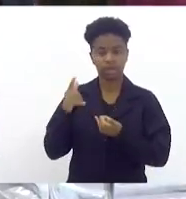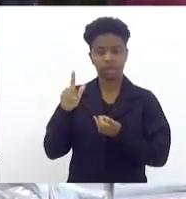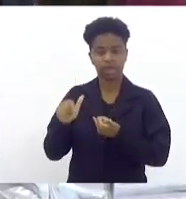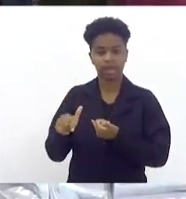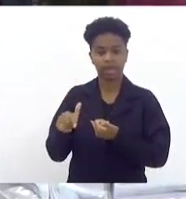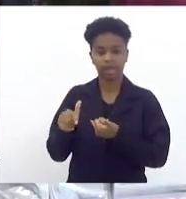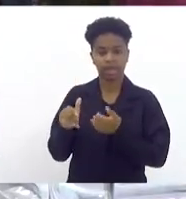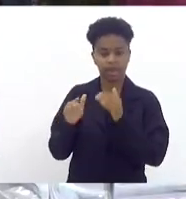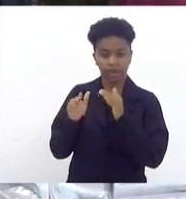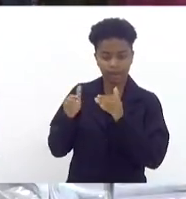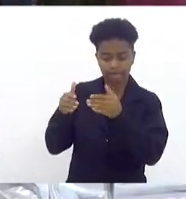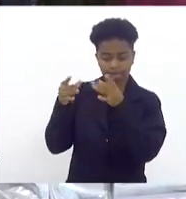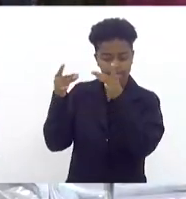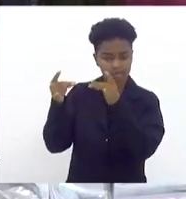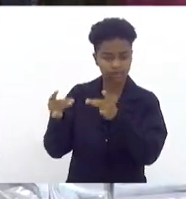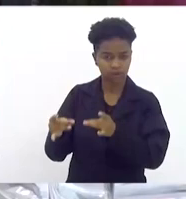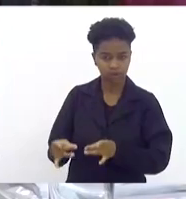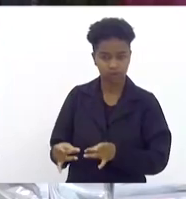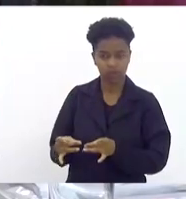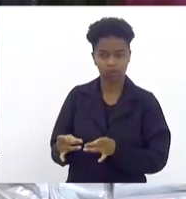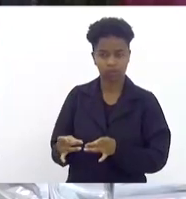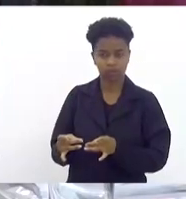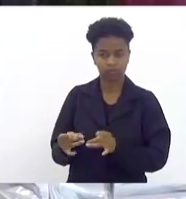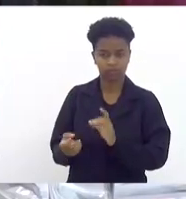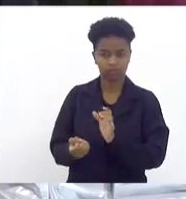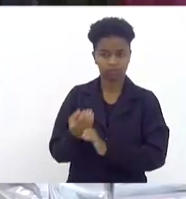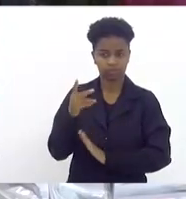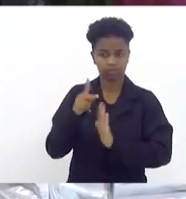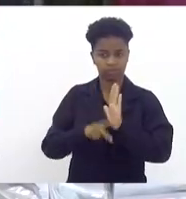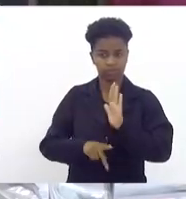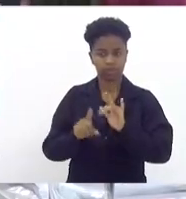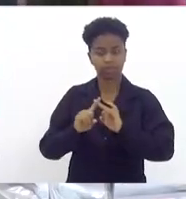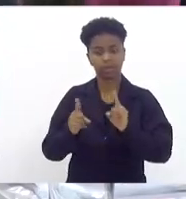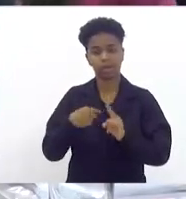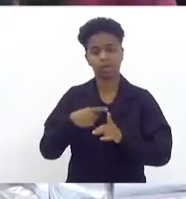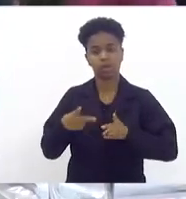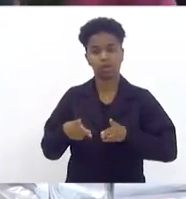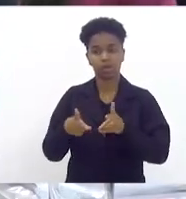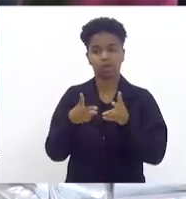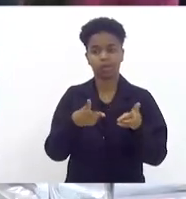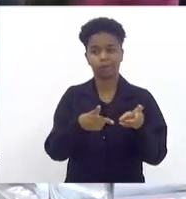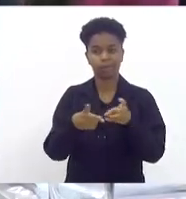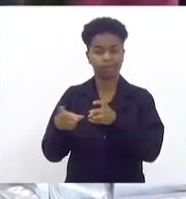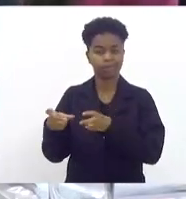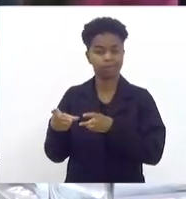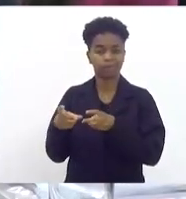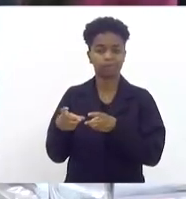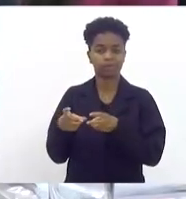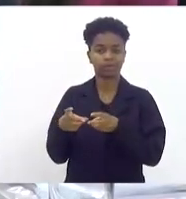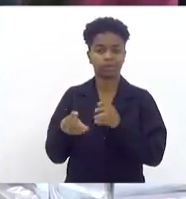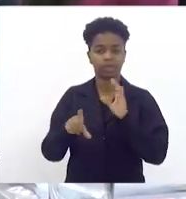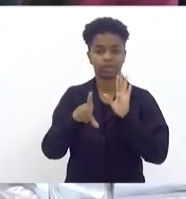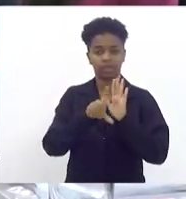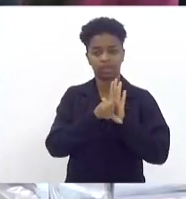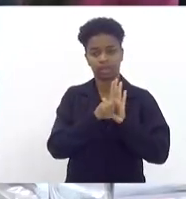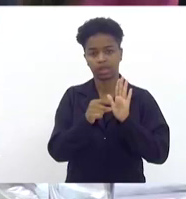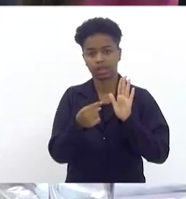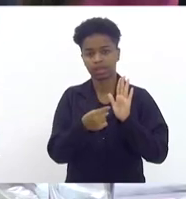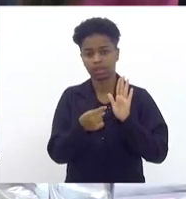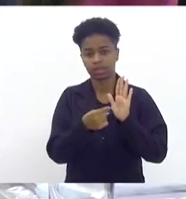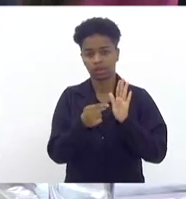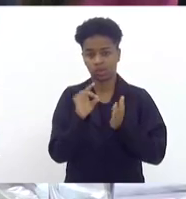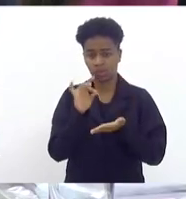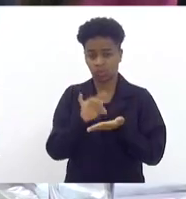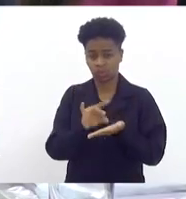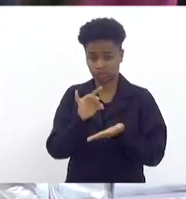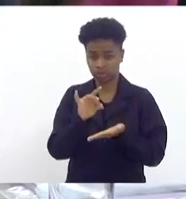específico a autoria do projeto. Só que eu ainda continuo observando que a legislação